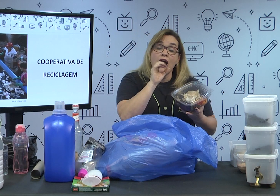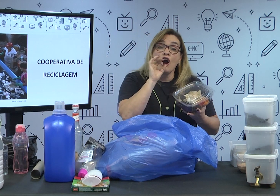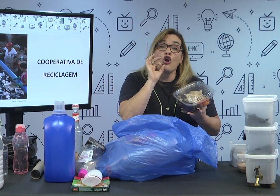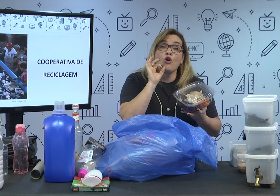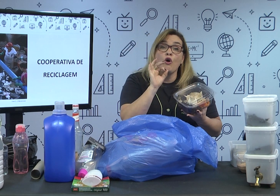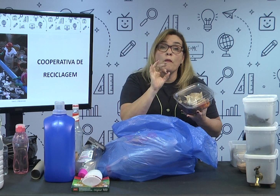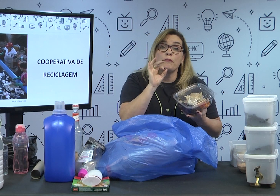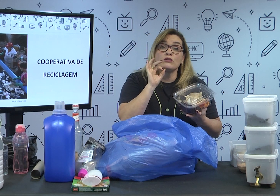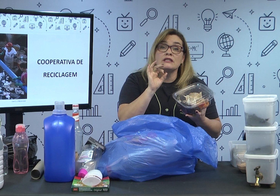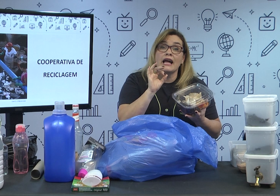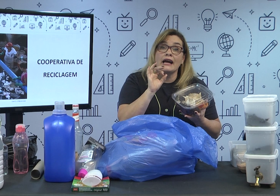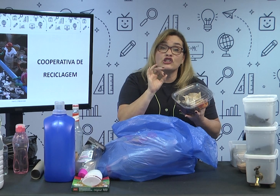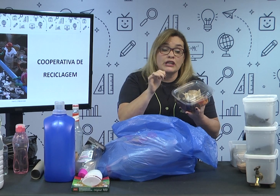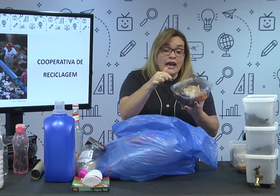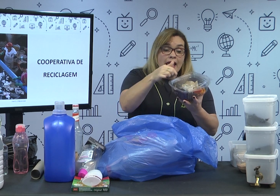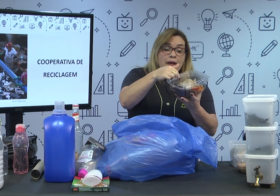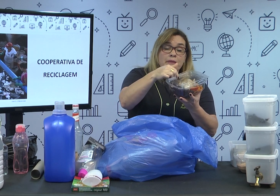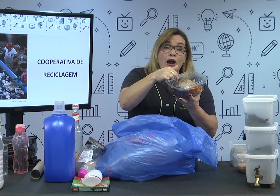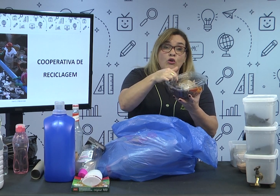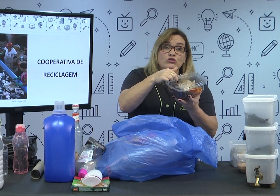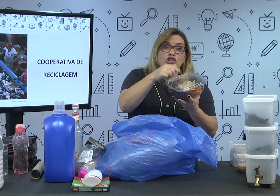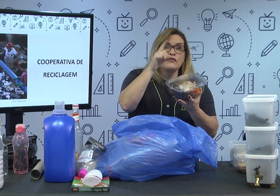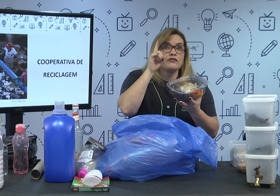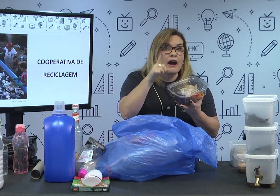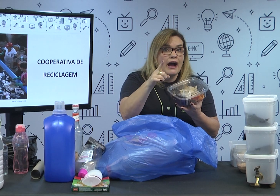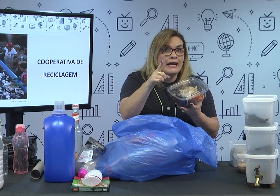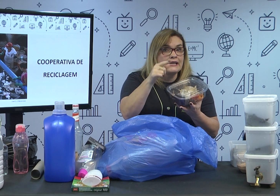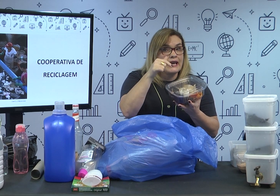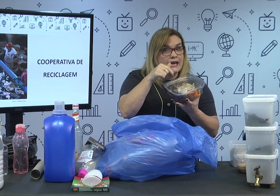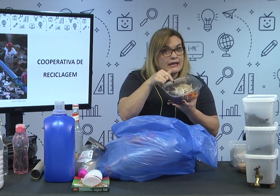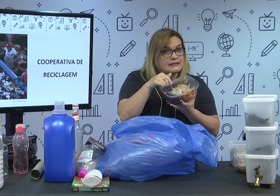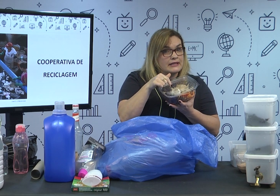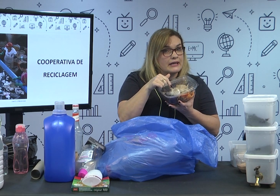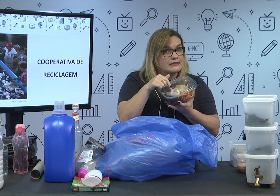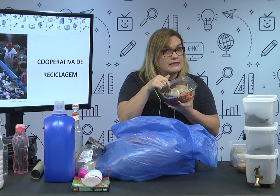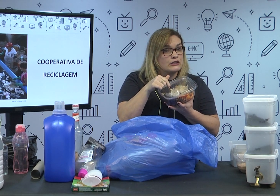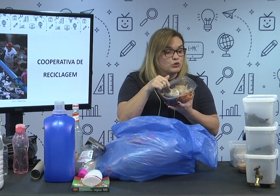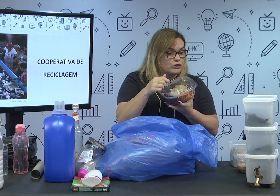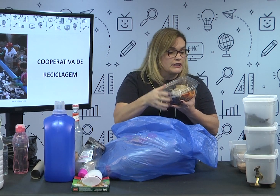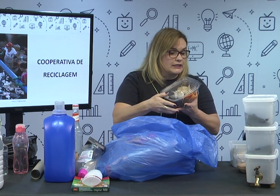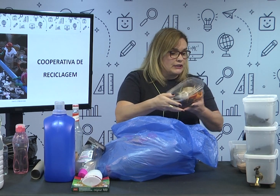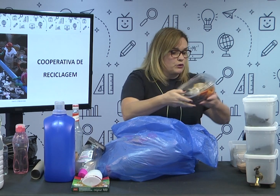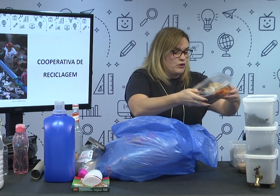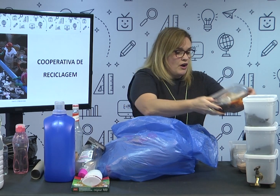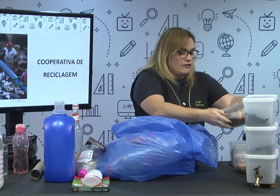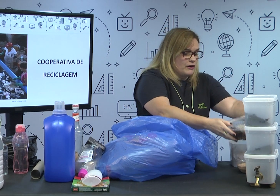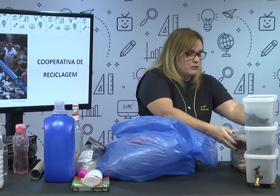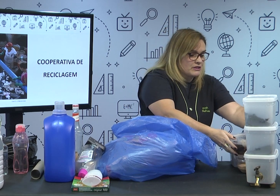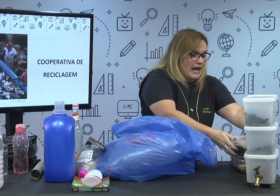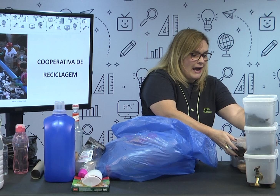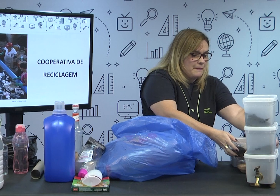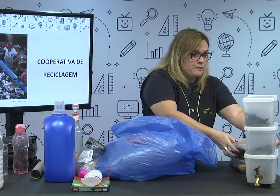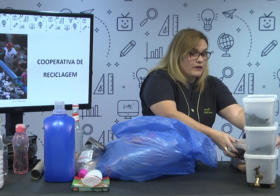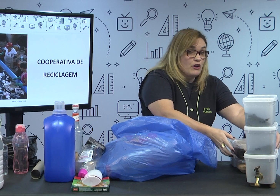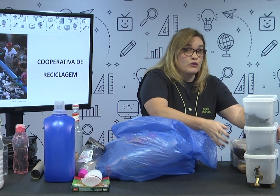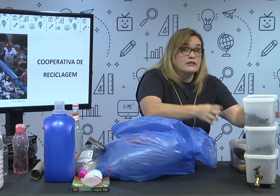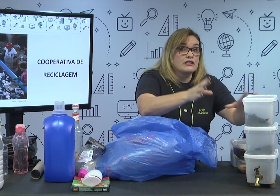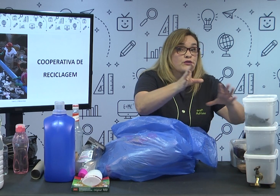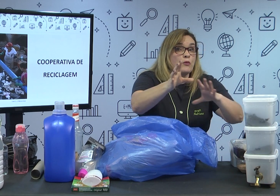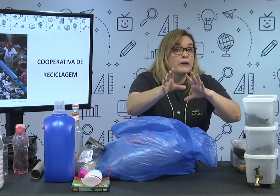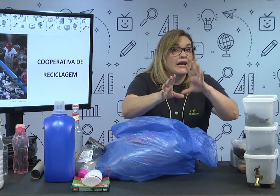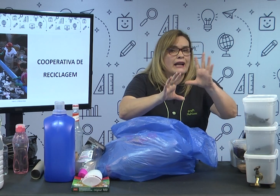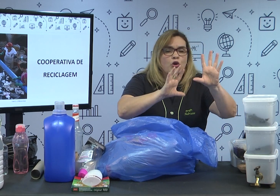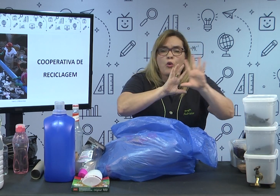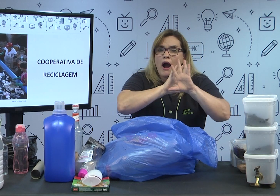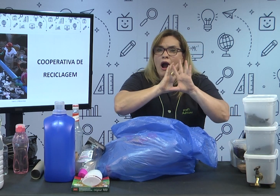fazerem uma compostagem. É para onde vai este resíduo orgânico? Vamos lá?